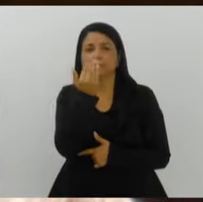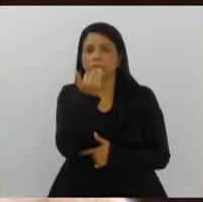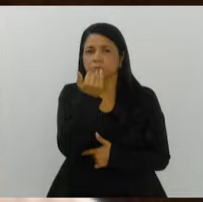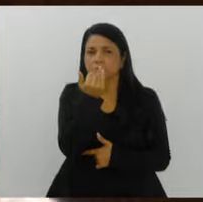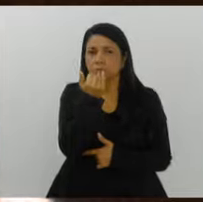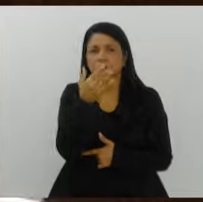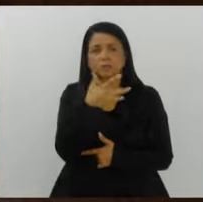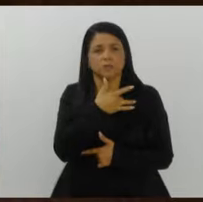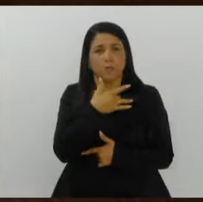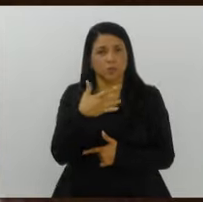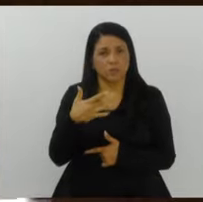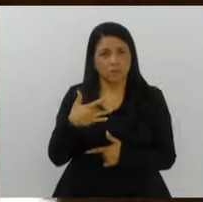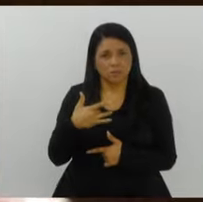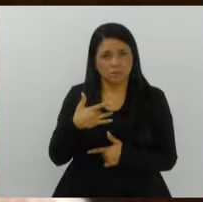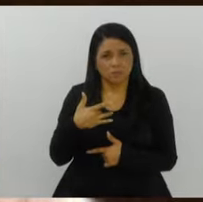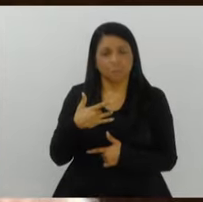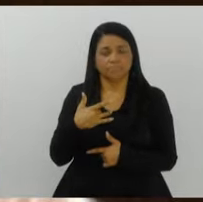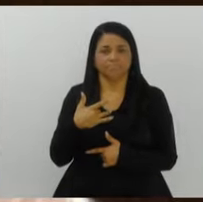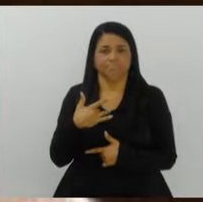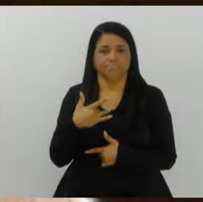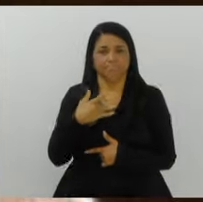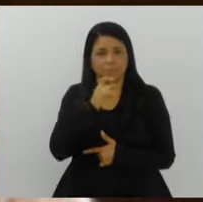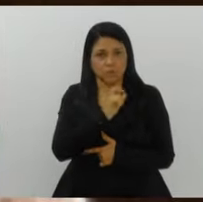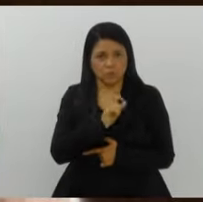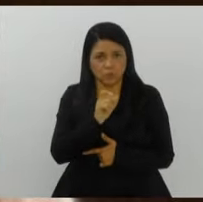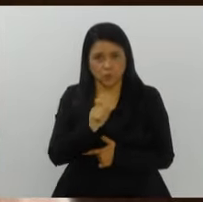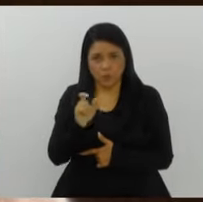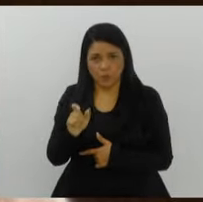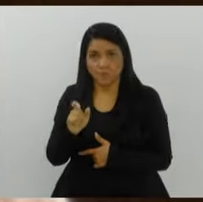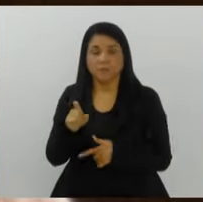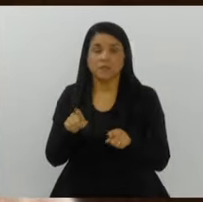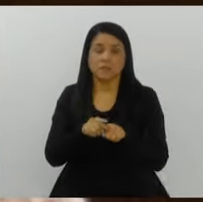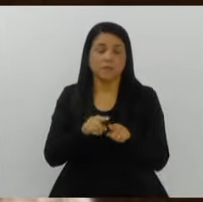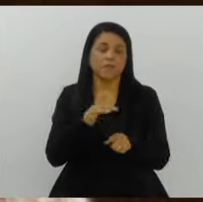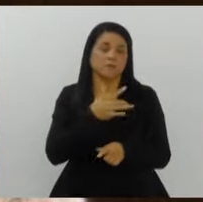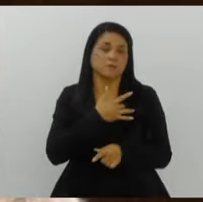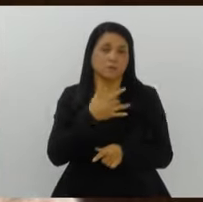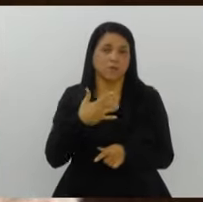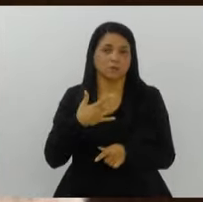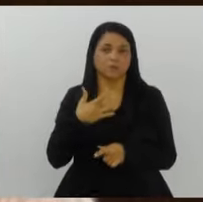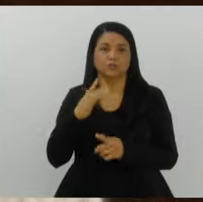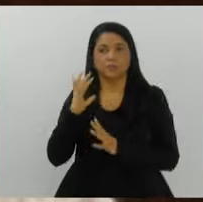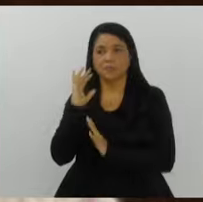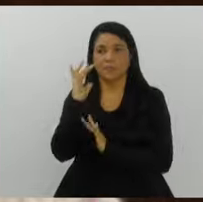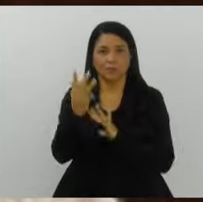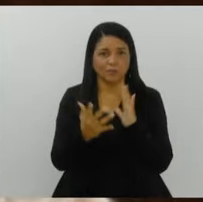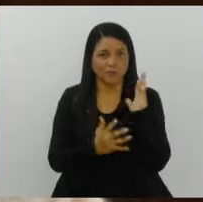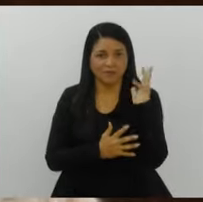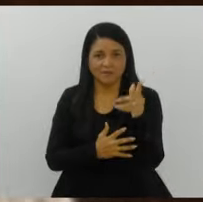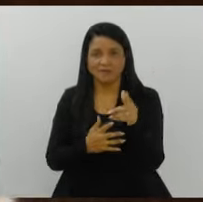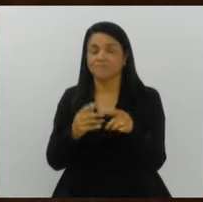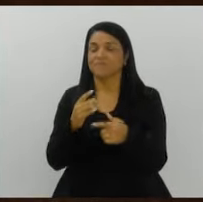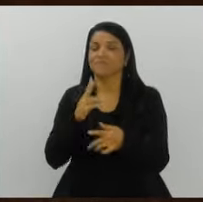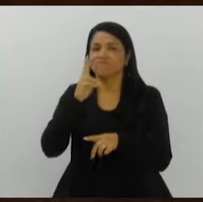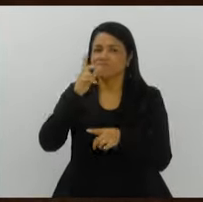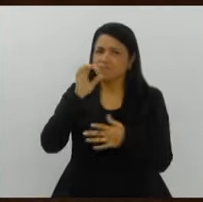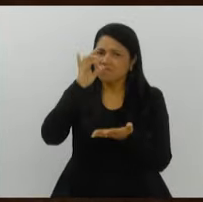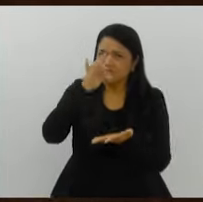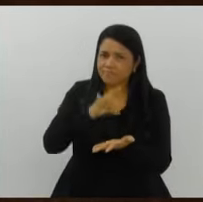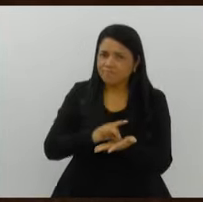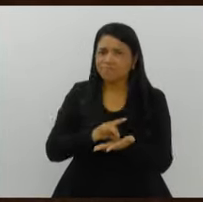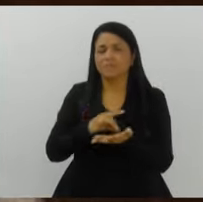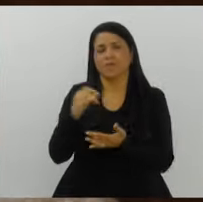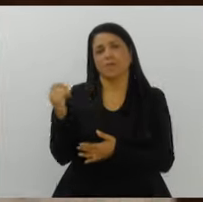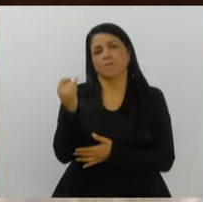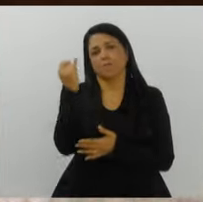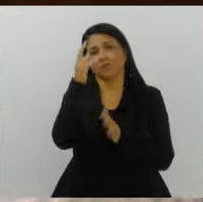alimentação saudável para a saúde das pessoas, mas também para a saúde da natureza. Então, reafirmar a importância